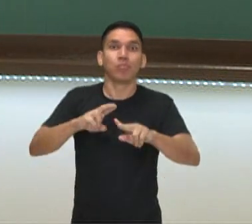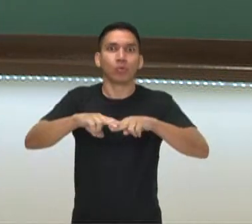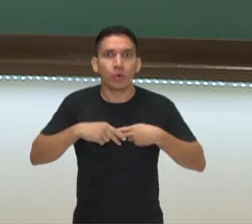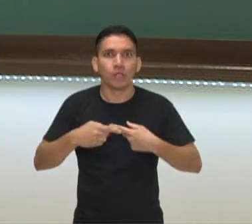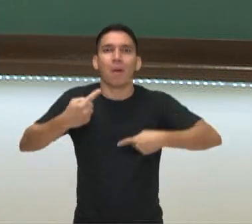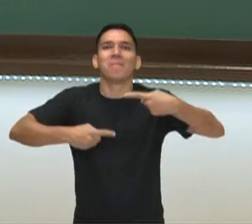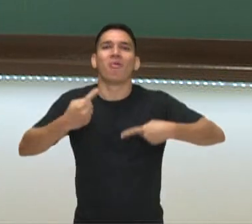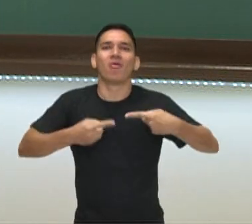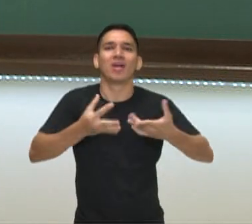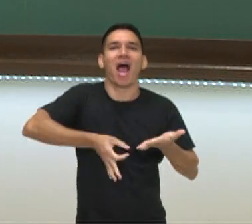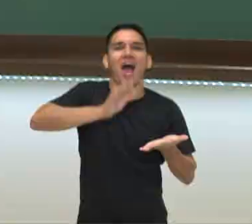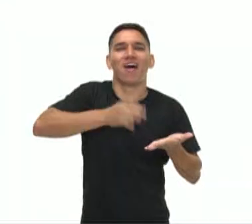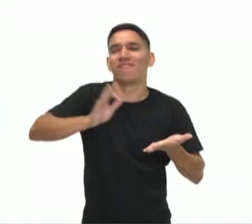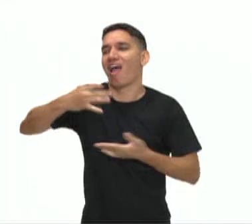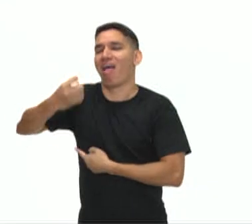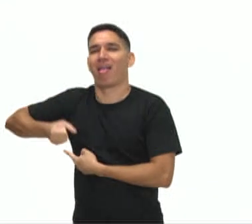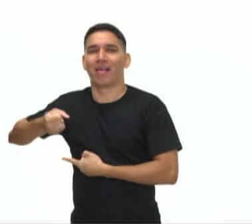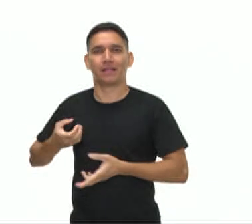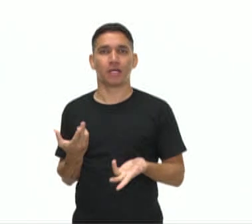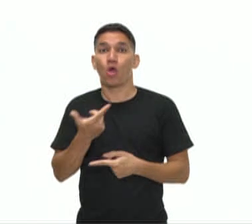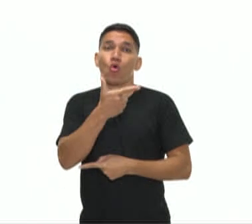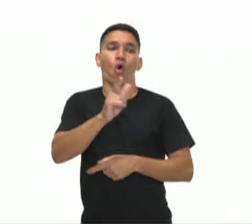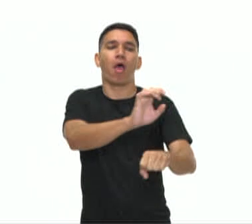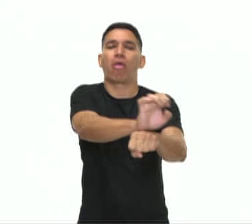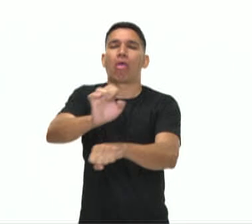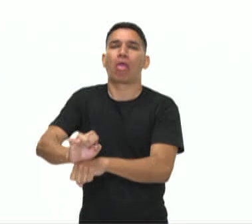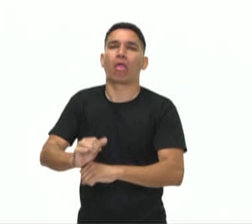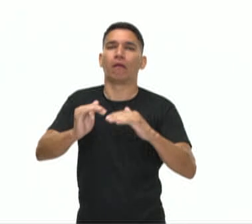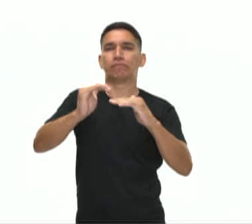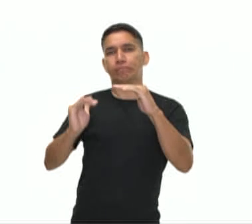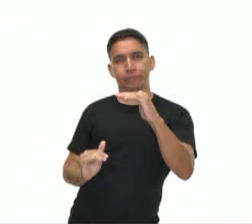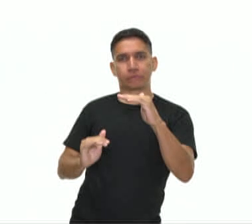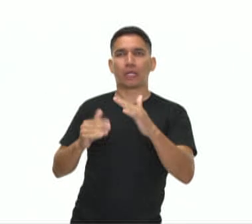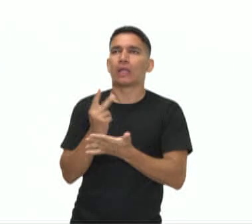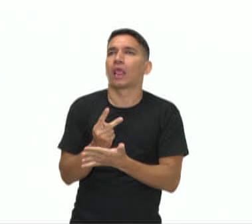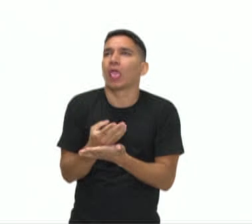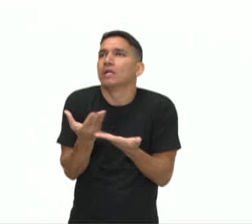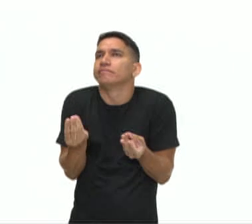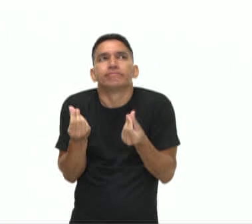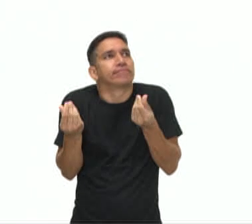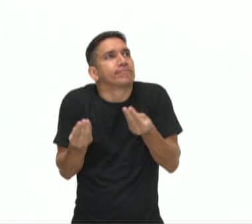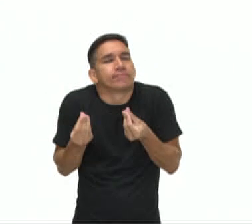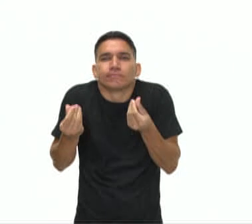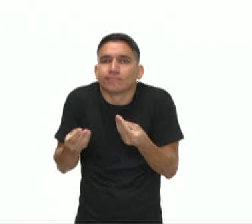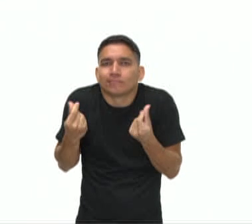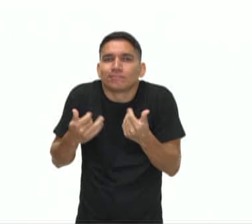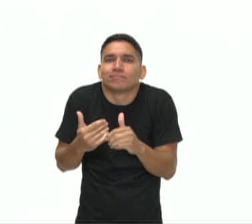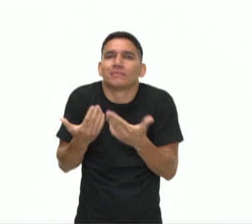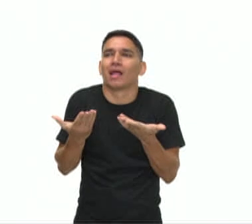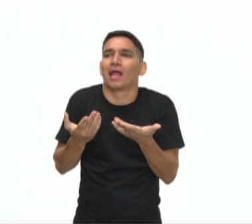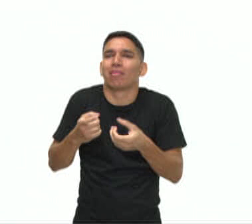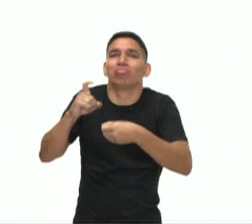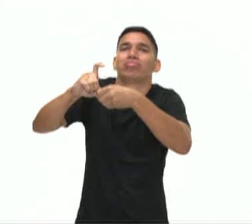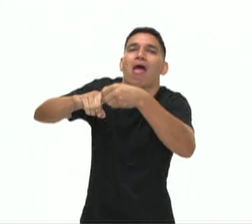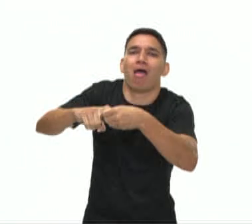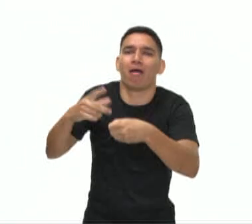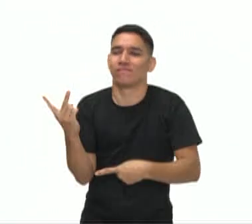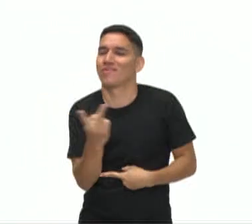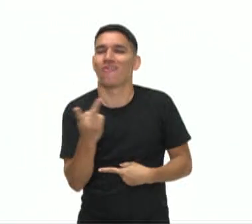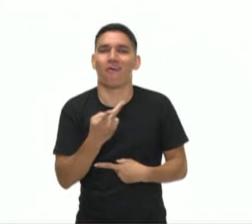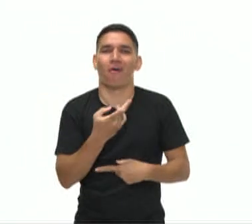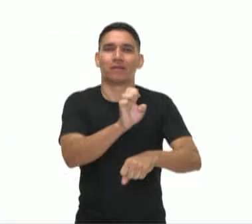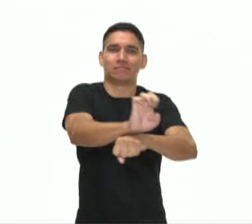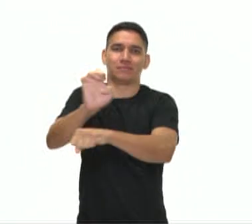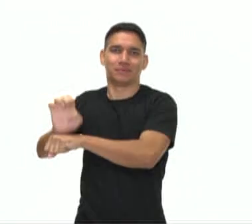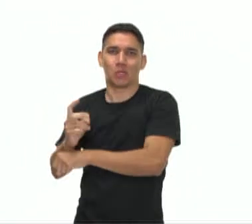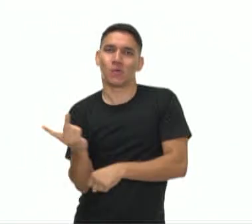estados representados ali abaixo, né, ficavam sempre à mercê dessa república federativa, né? Porque era quase uma ligação muito grande